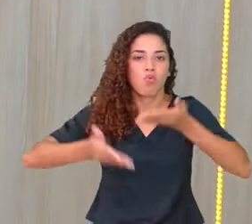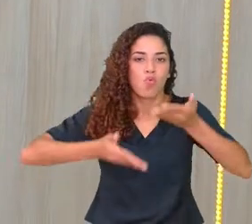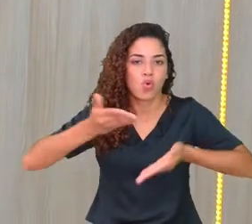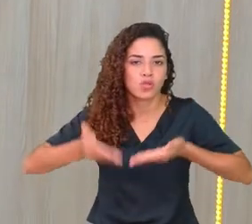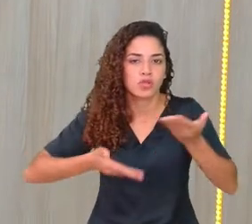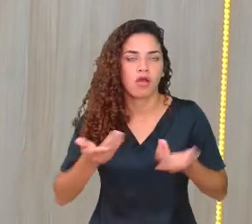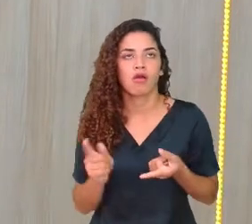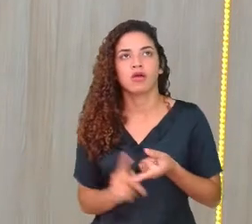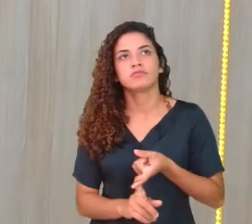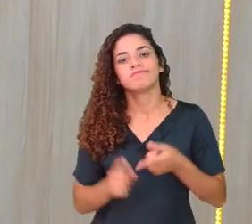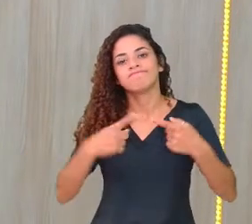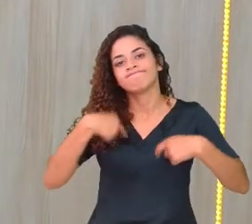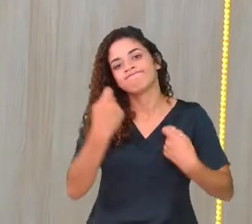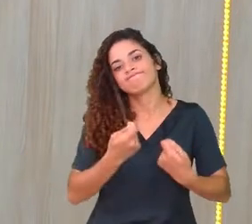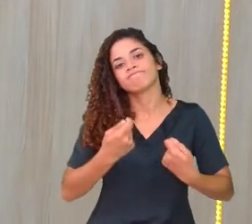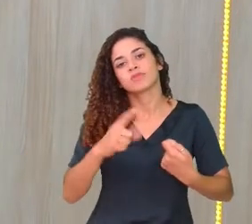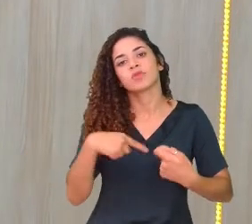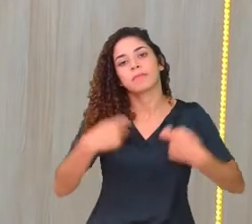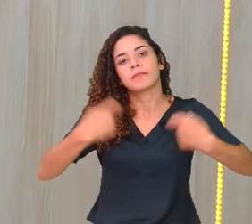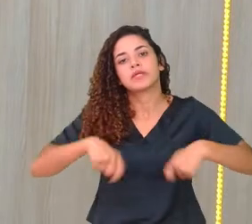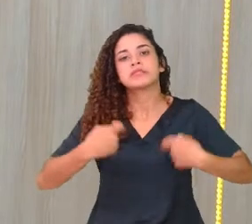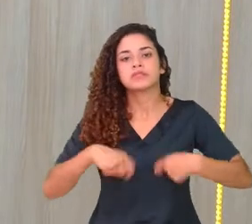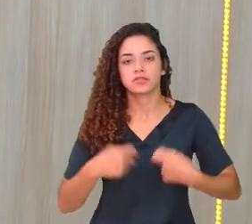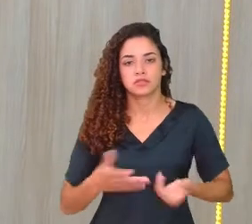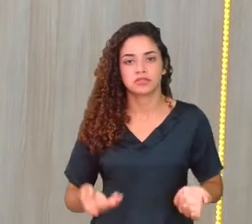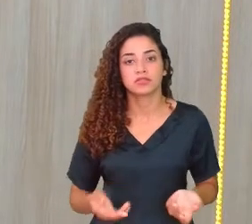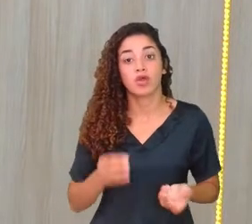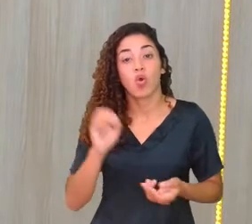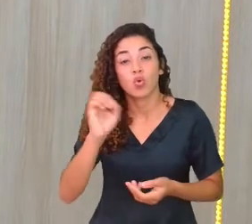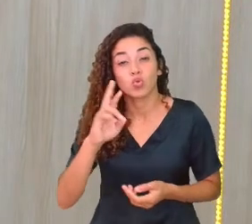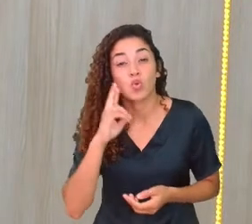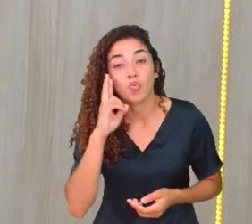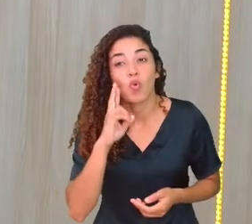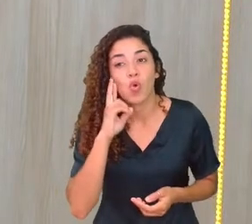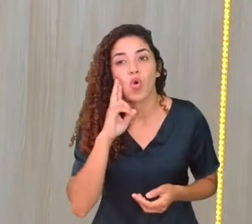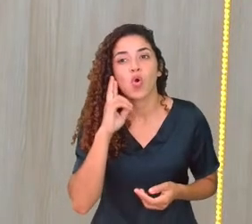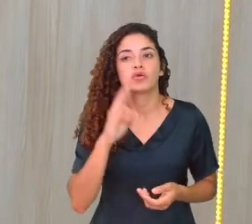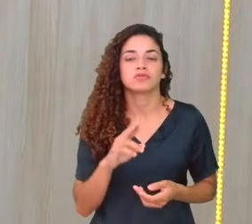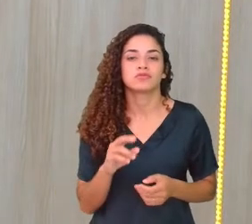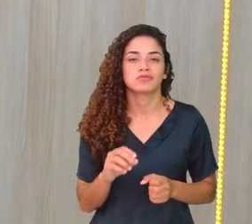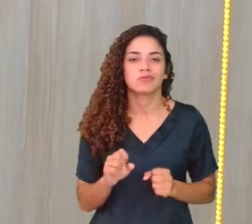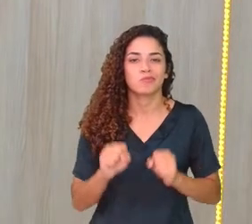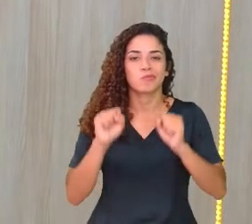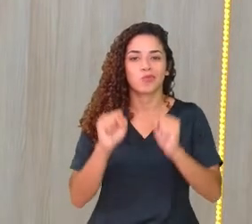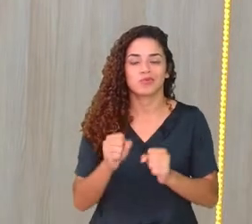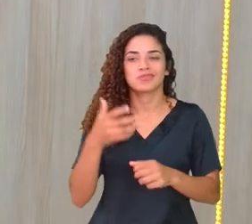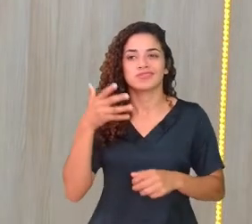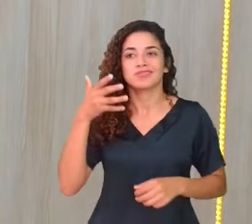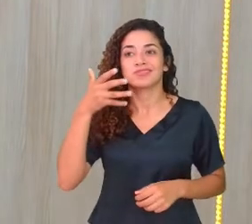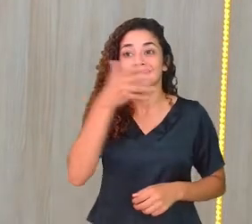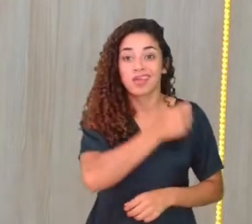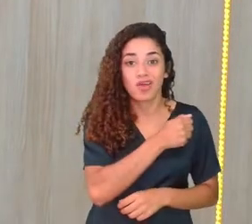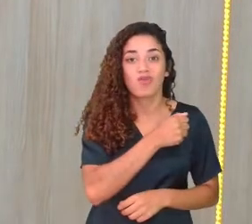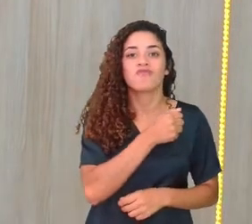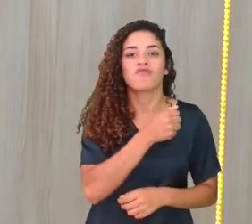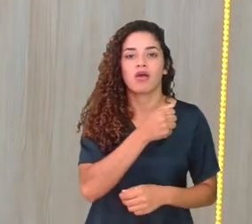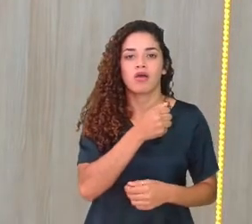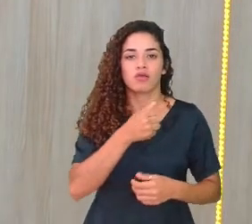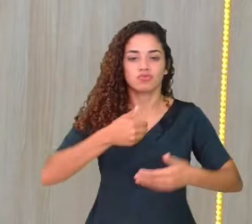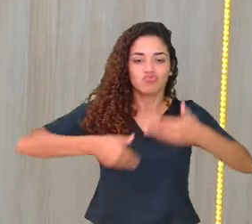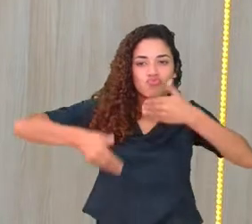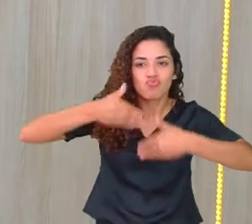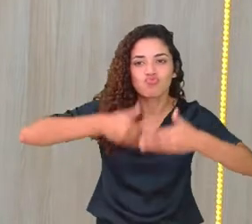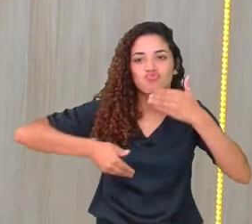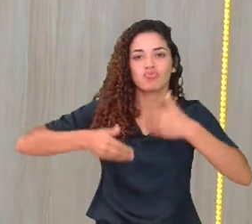cuidados que nós devemos ter. Então, Outubro Rosa, um toque só salva vidas. Então, se toque,